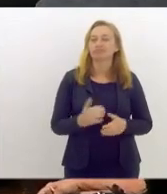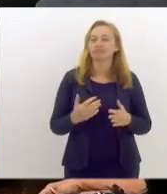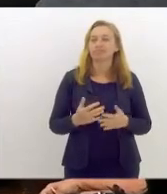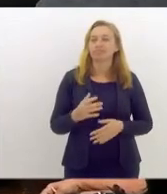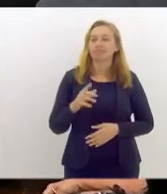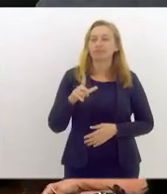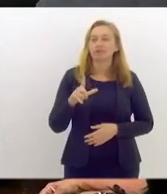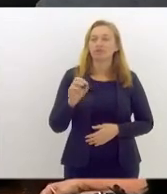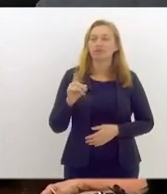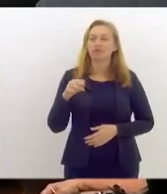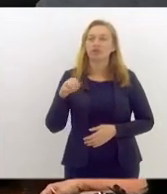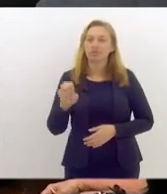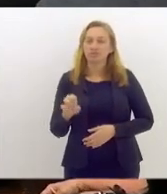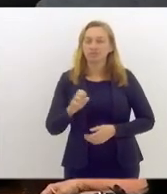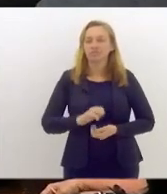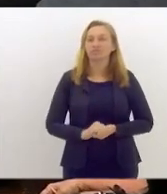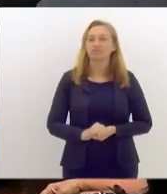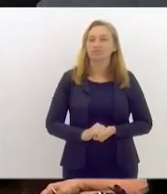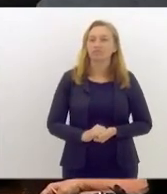Luciano